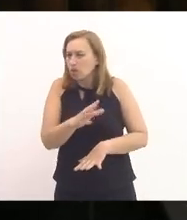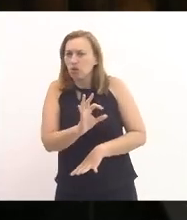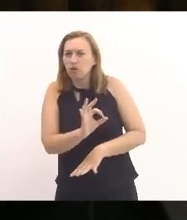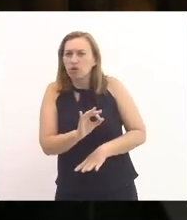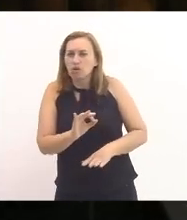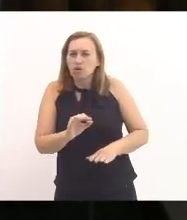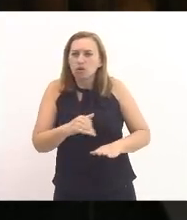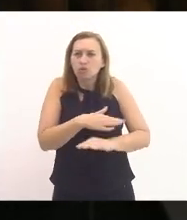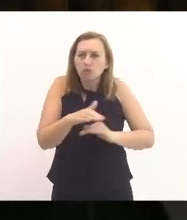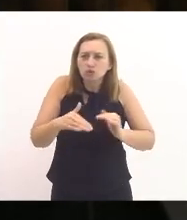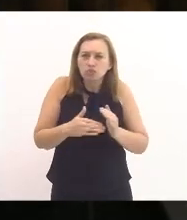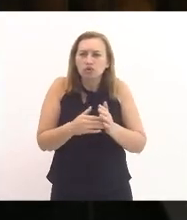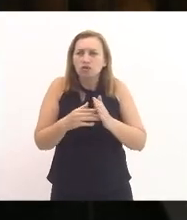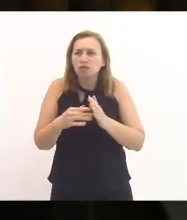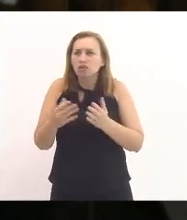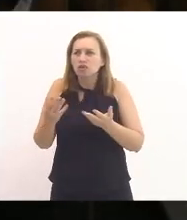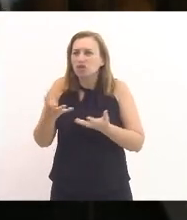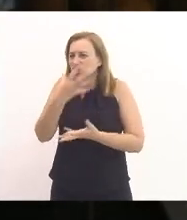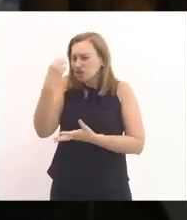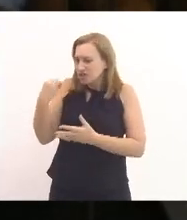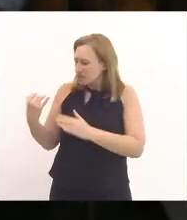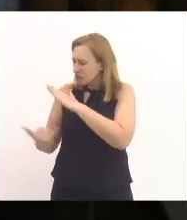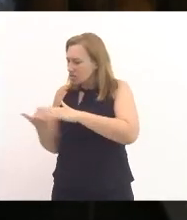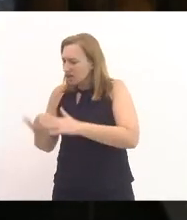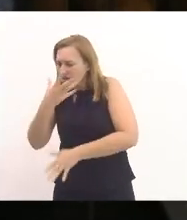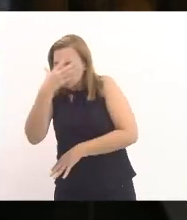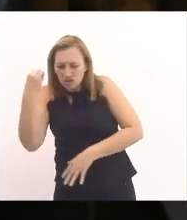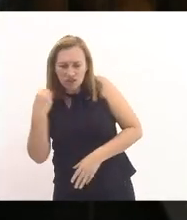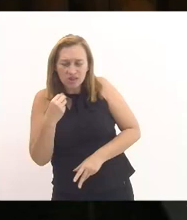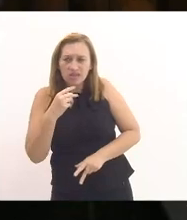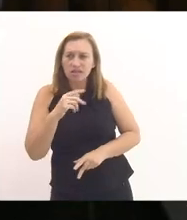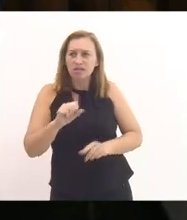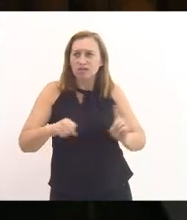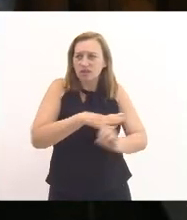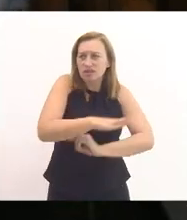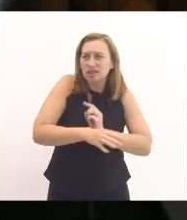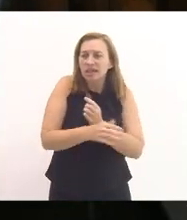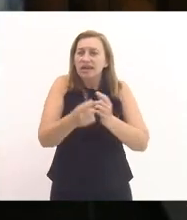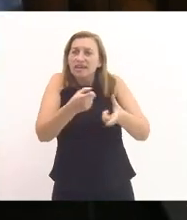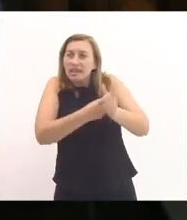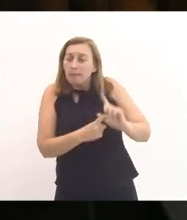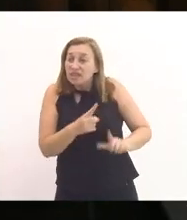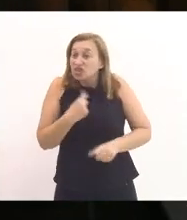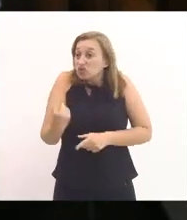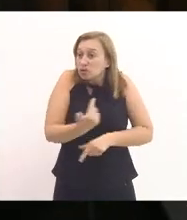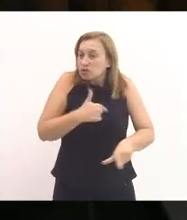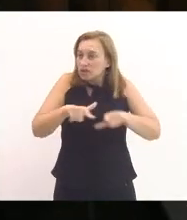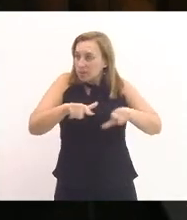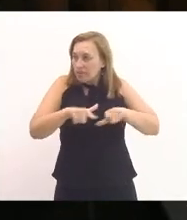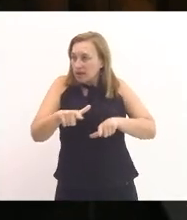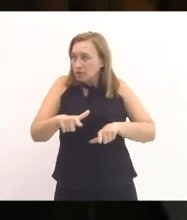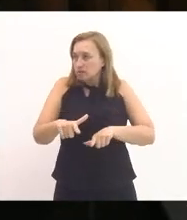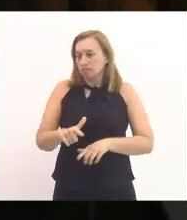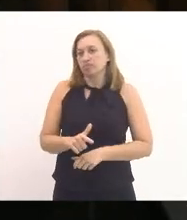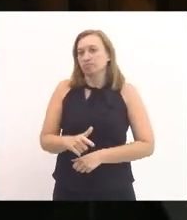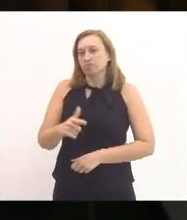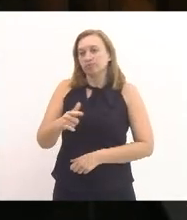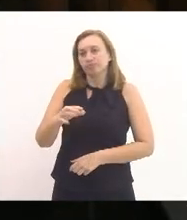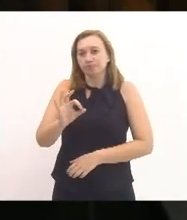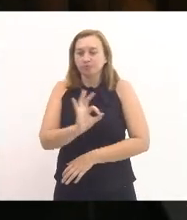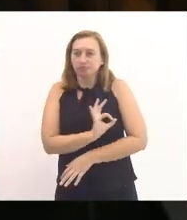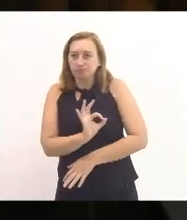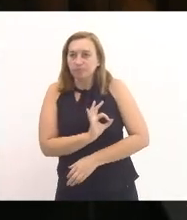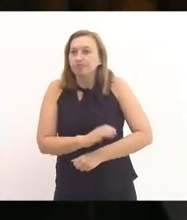é fechar os olhos para a instituição a fechar os olhos para a sociedade que depende dos nossos serviços policiais bom